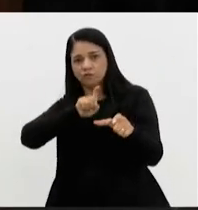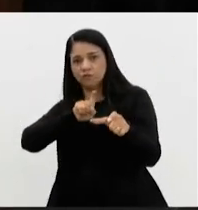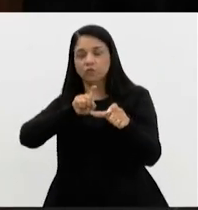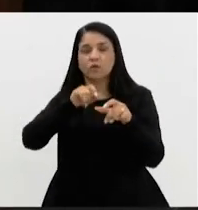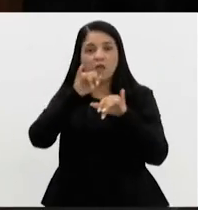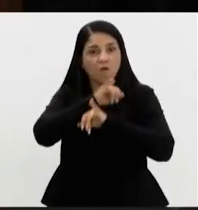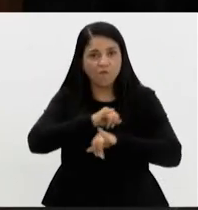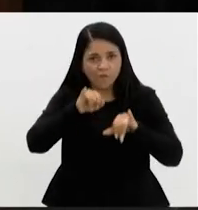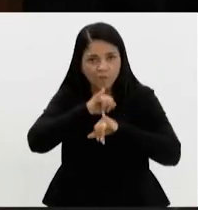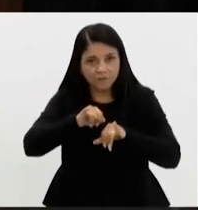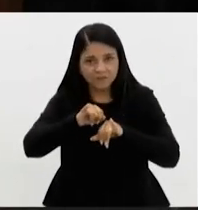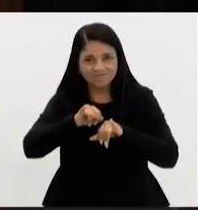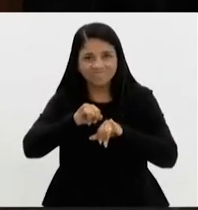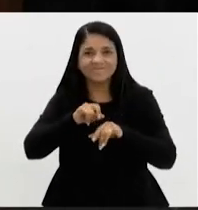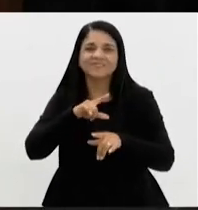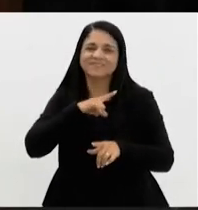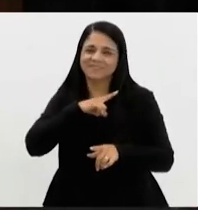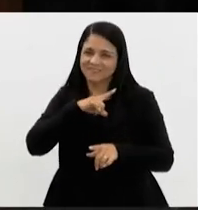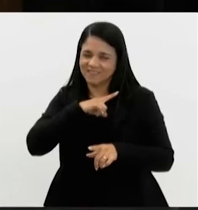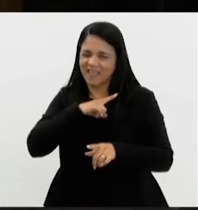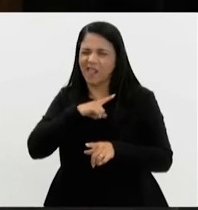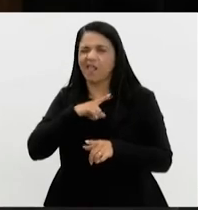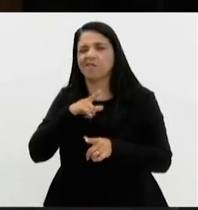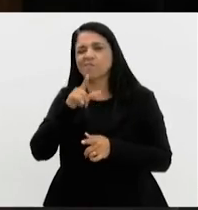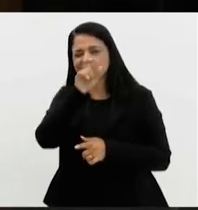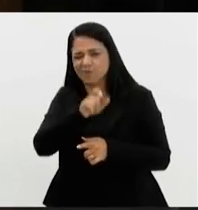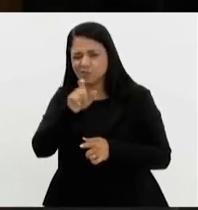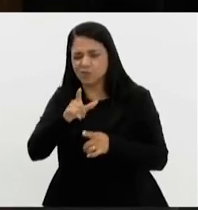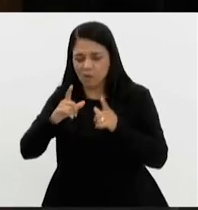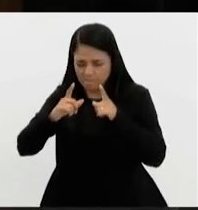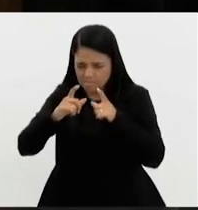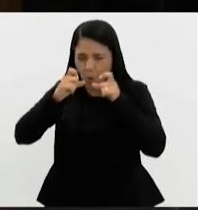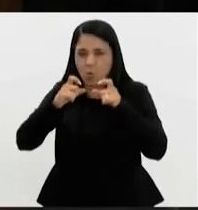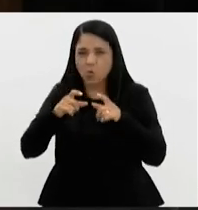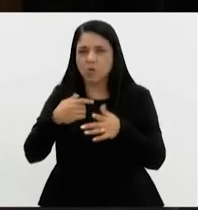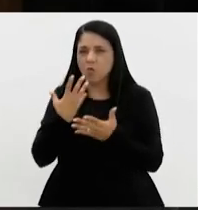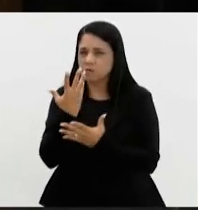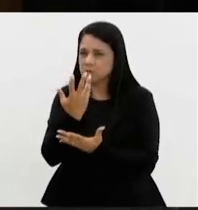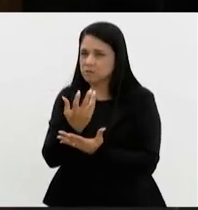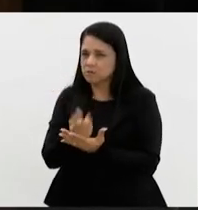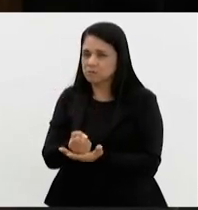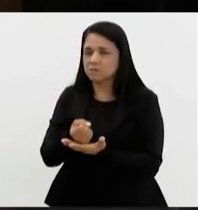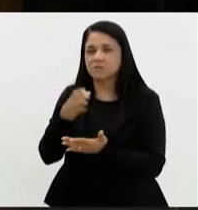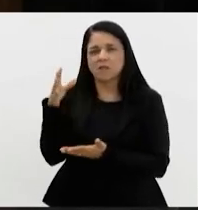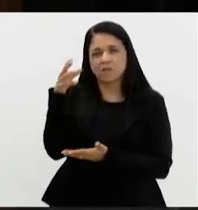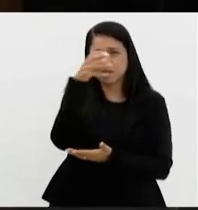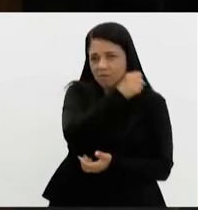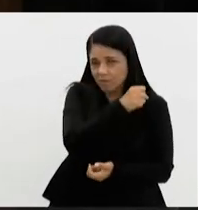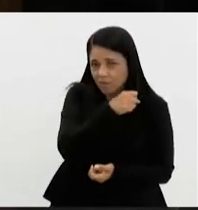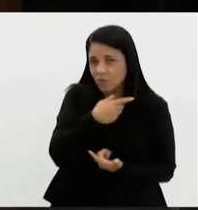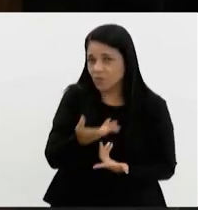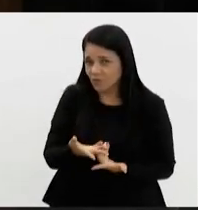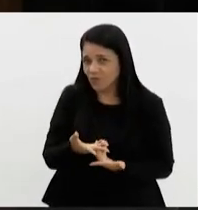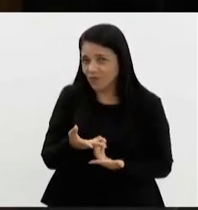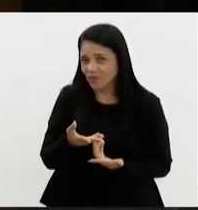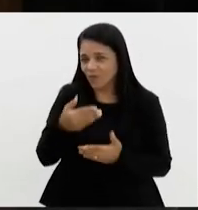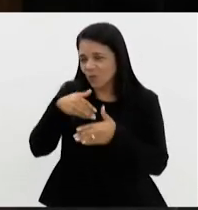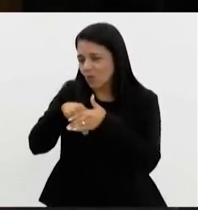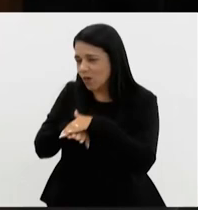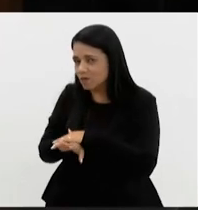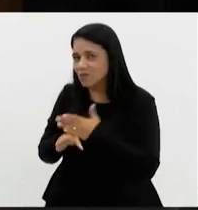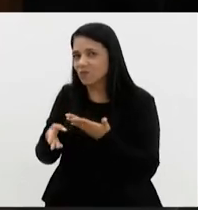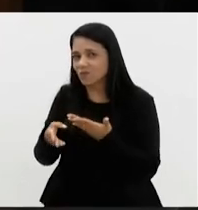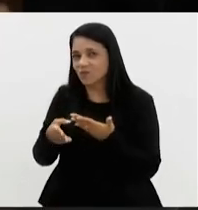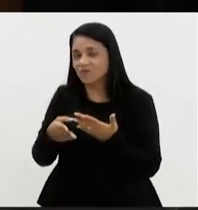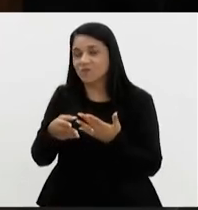eh Sempre tem alguém que printou que salvou que guardou e você tirar isso eh do